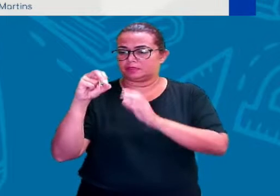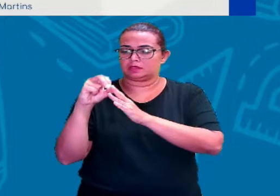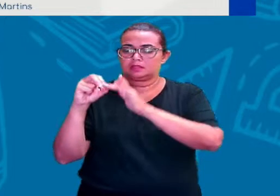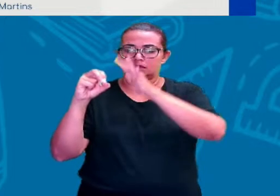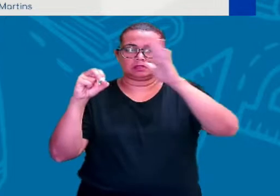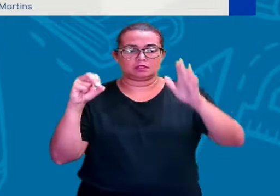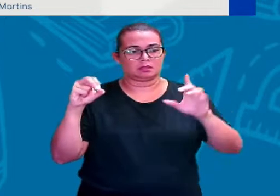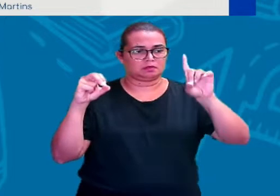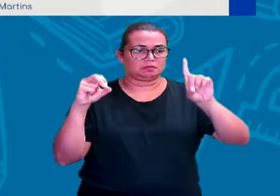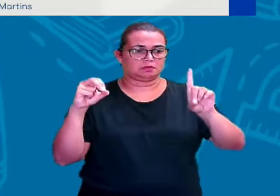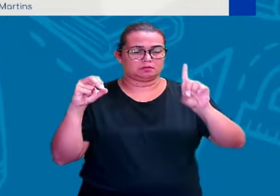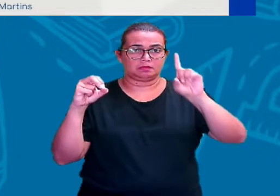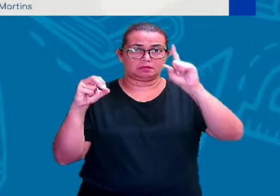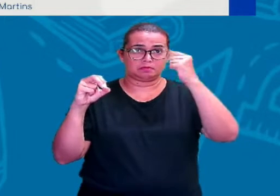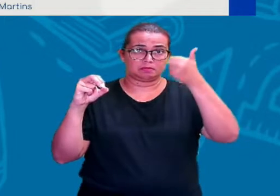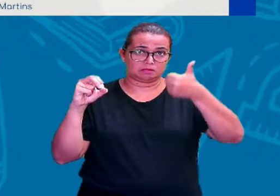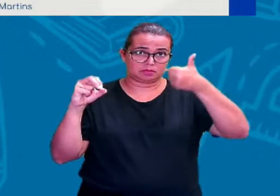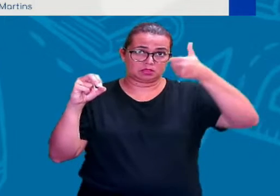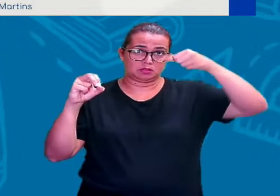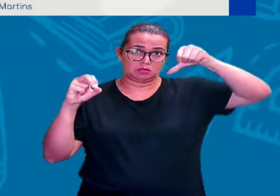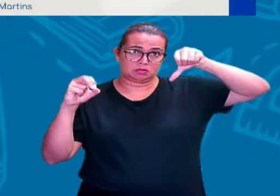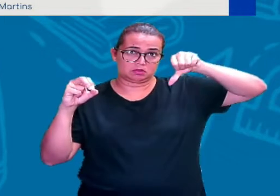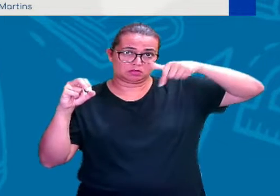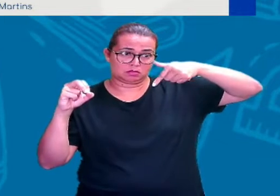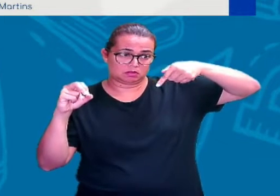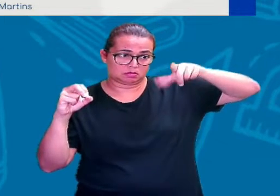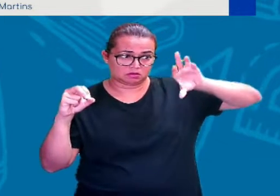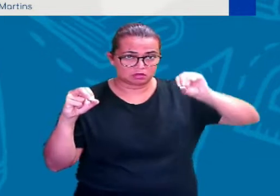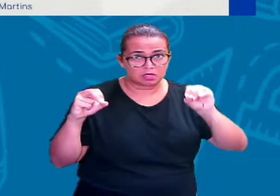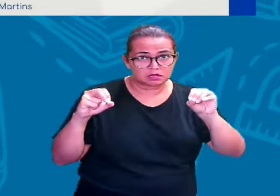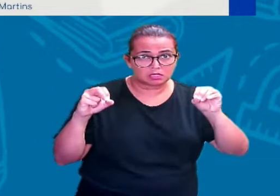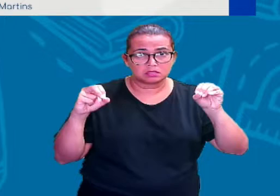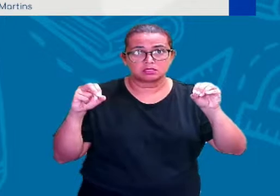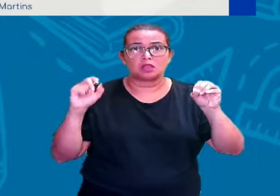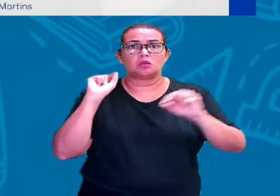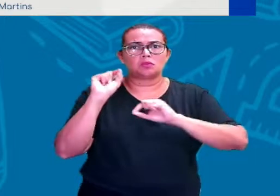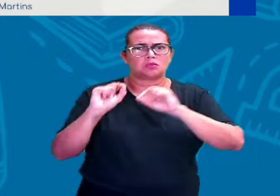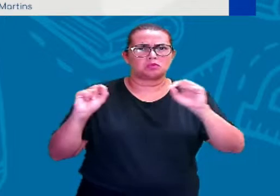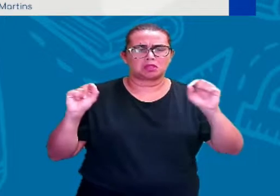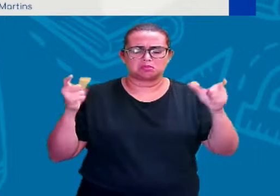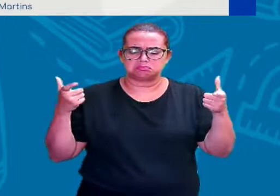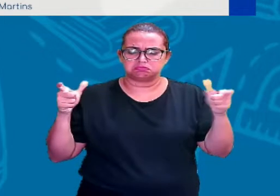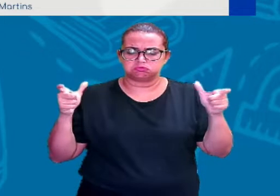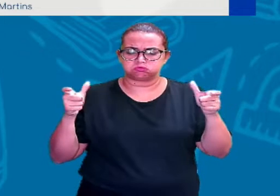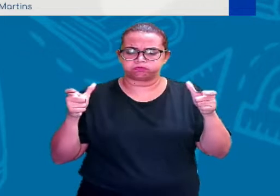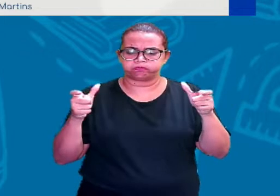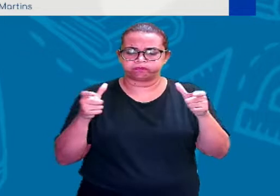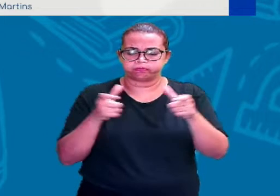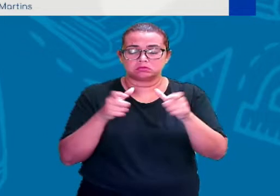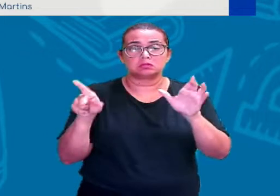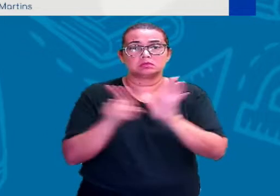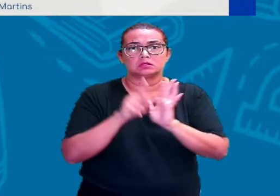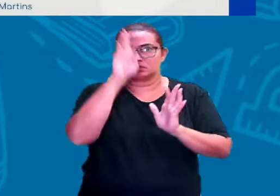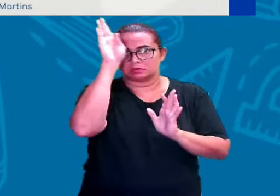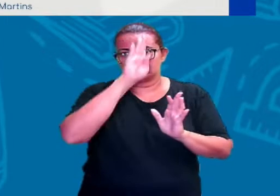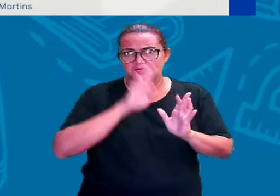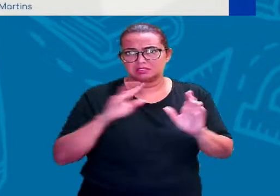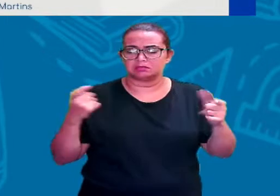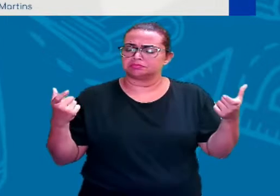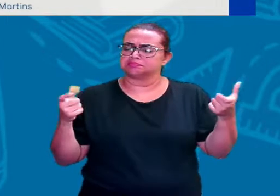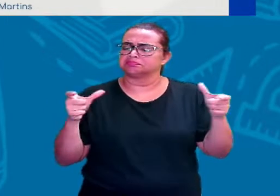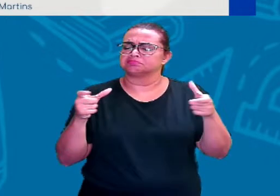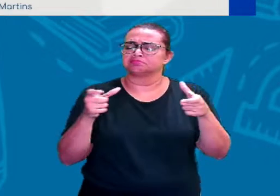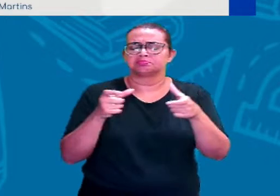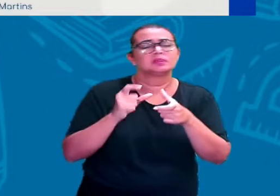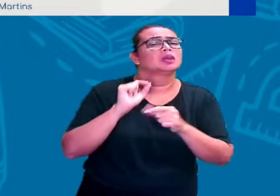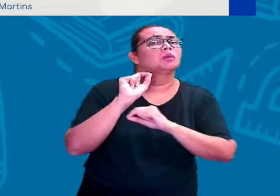uma diminuição dessa população no Brasil. Mas o que causou essa diminuição? O que levou a essa